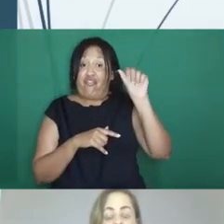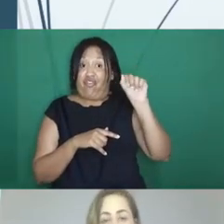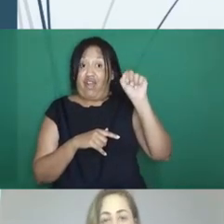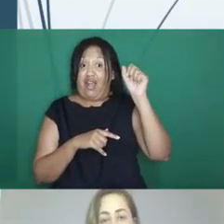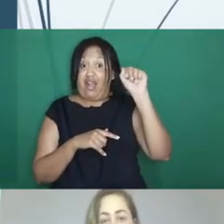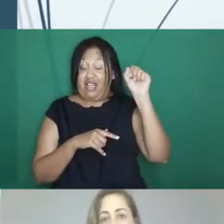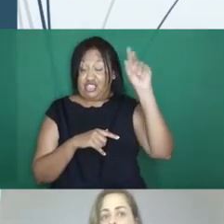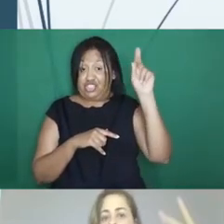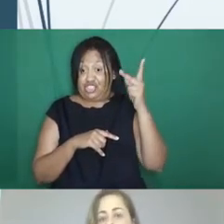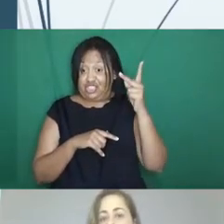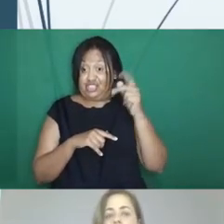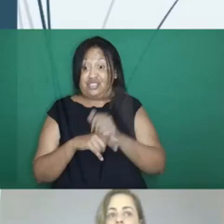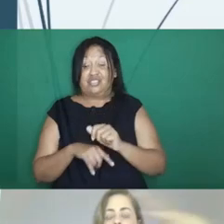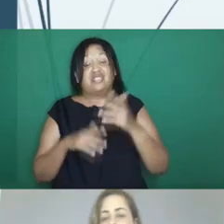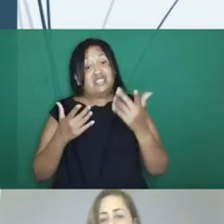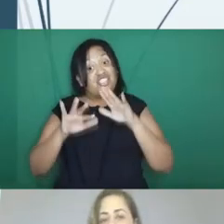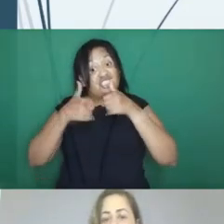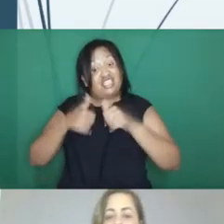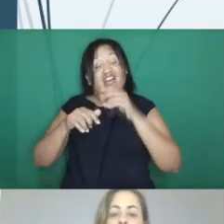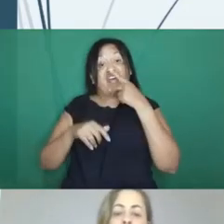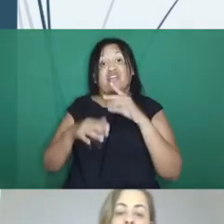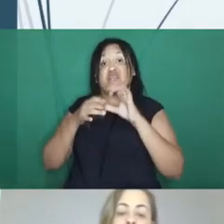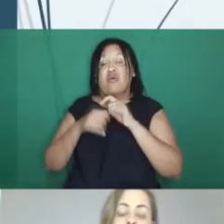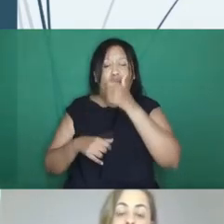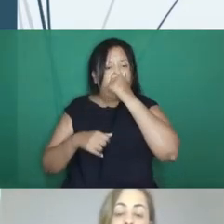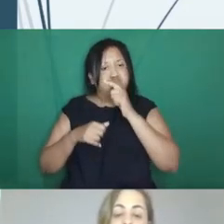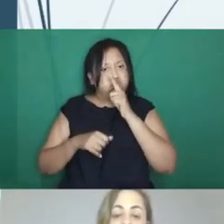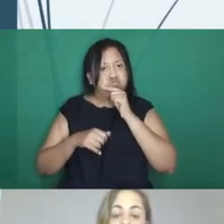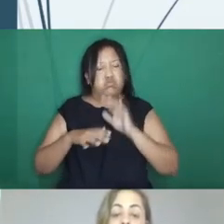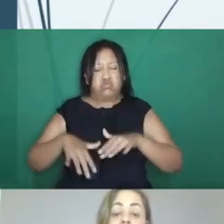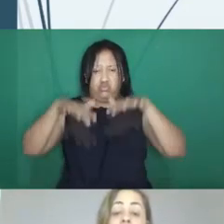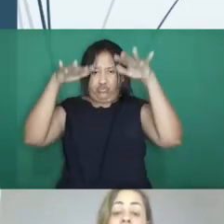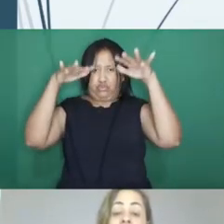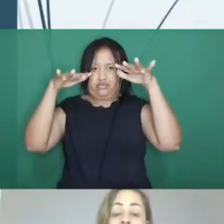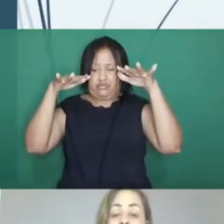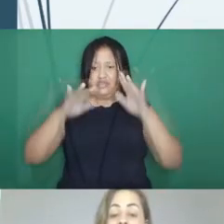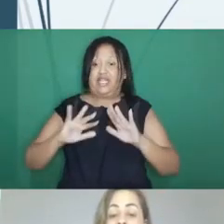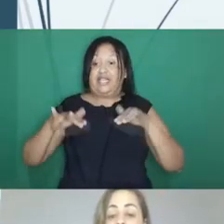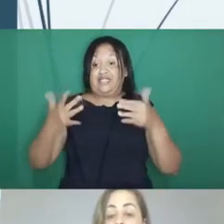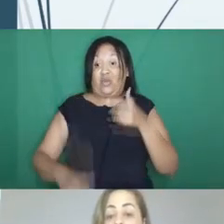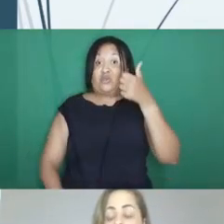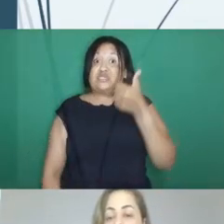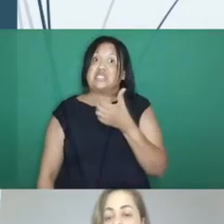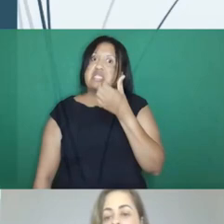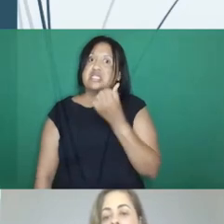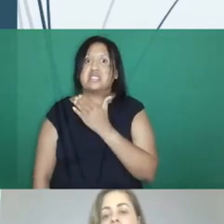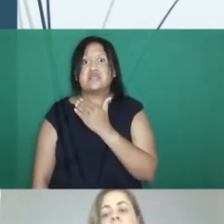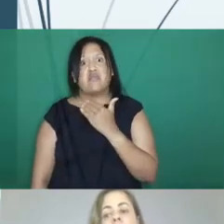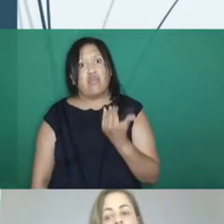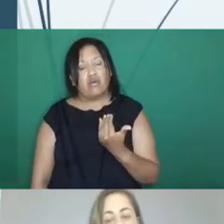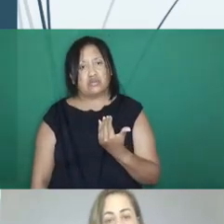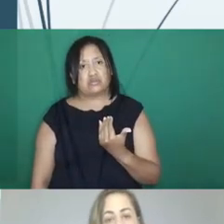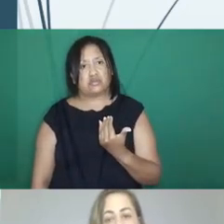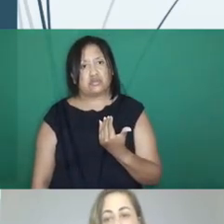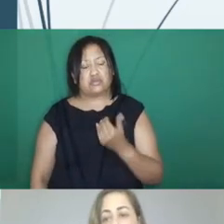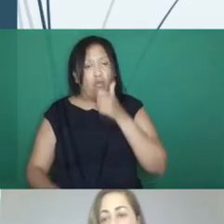de enchentes tá quando chove muito que a cidade fica cheia e aí o que que tem 16 mortos em